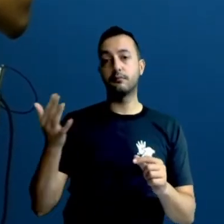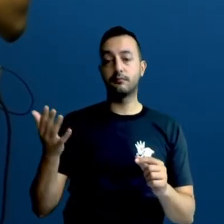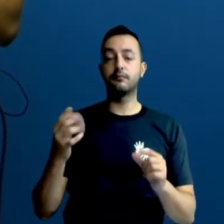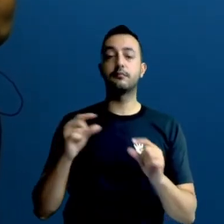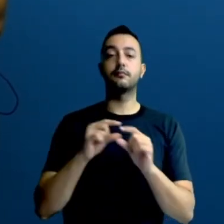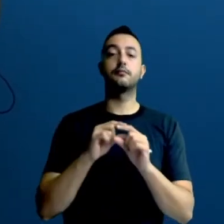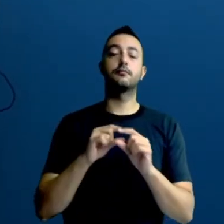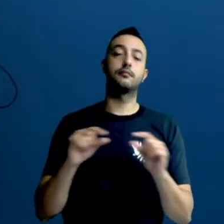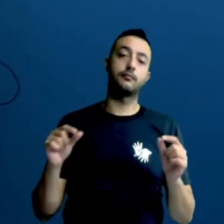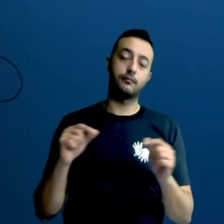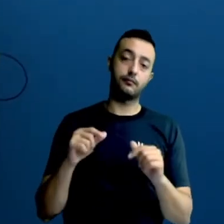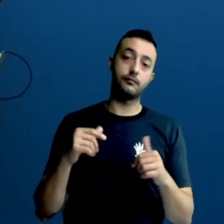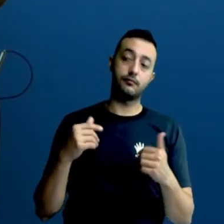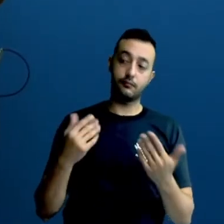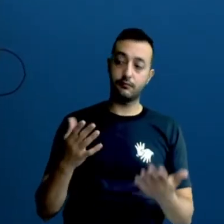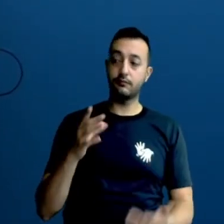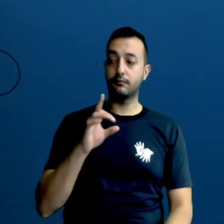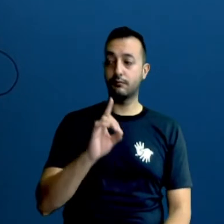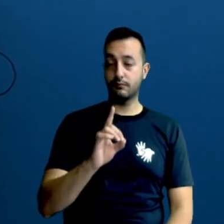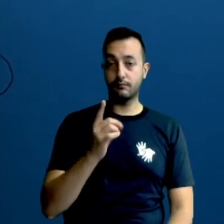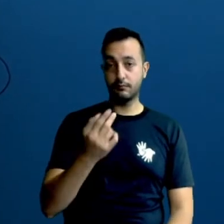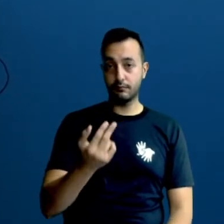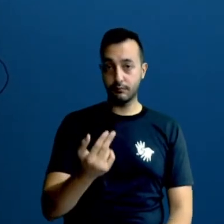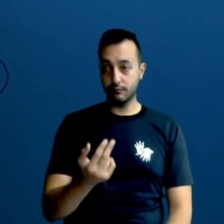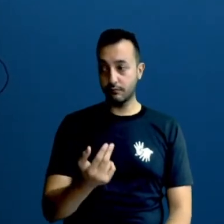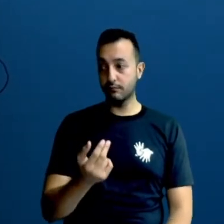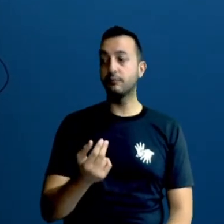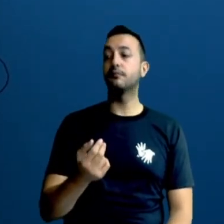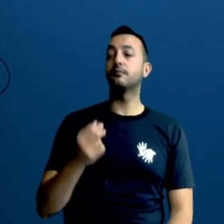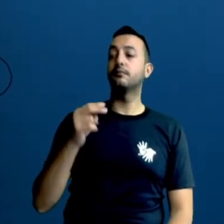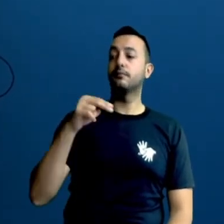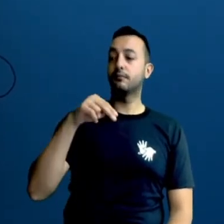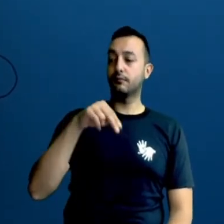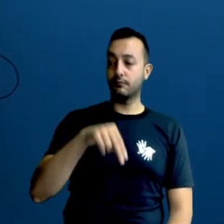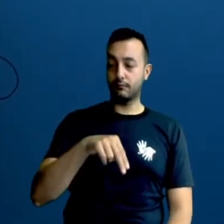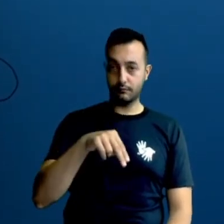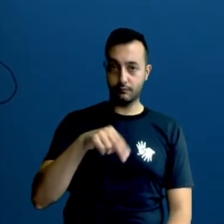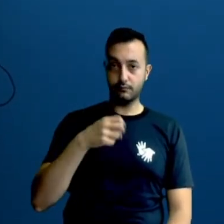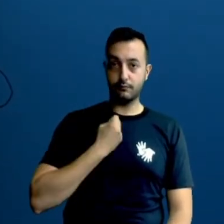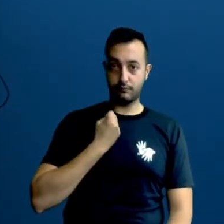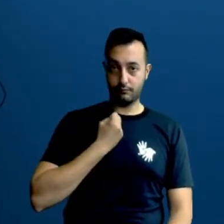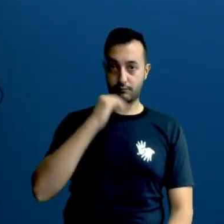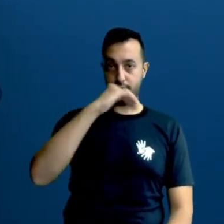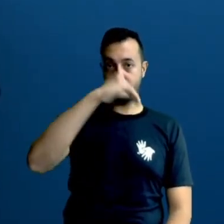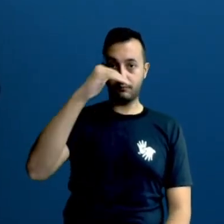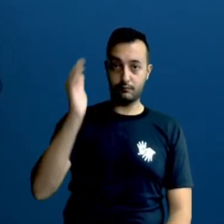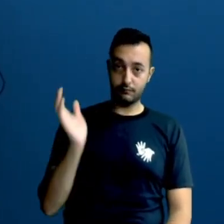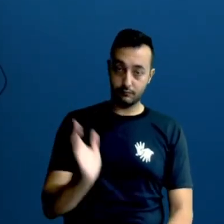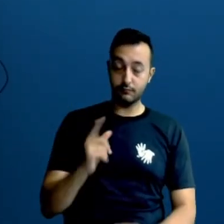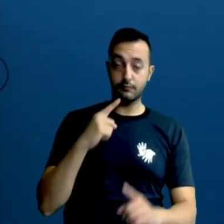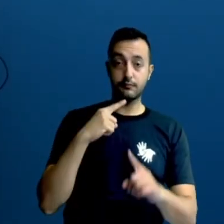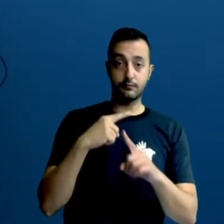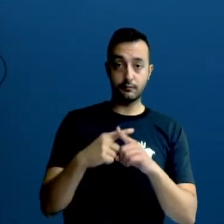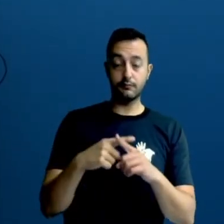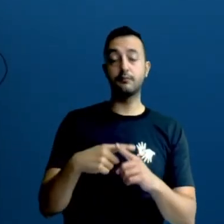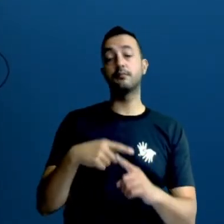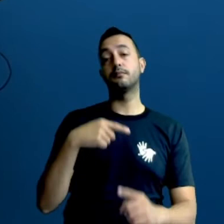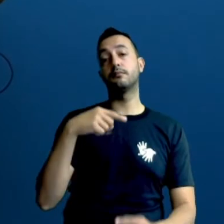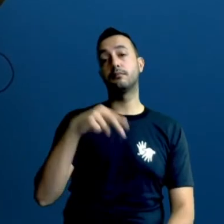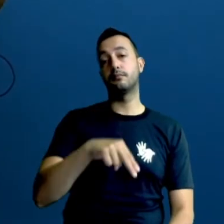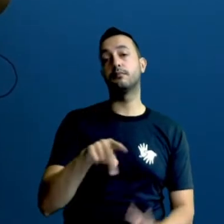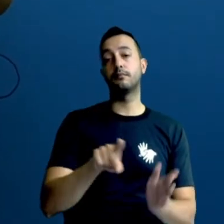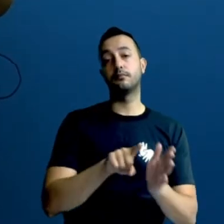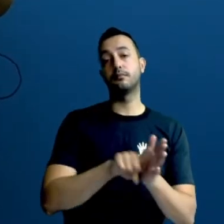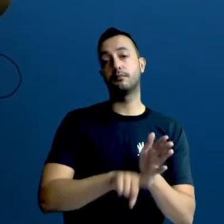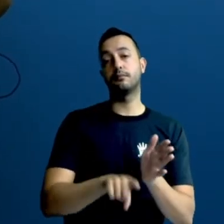diagonais, que no caso é D igual a N, onde N é o número de lados, vezes N menos 3